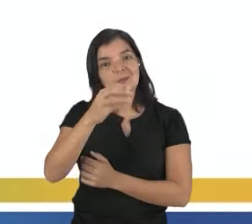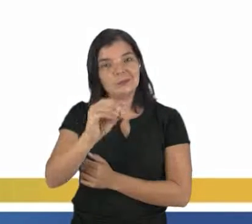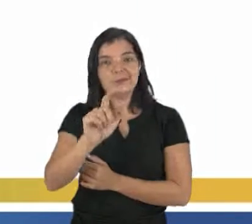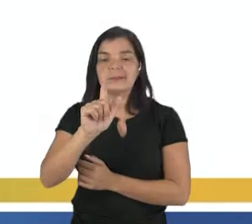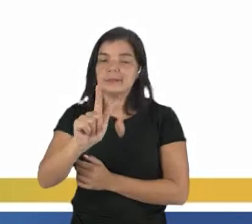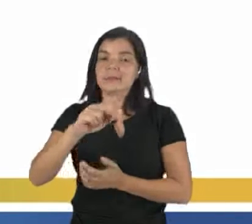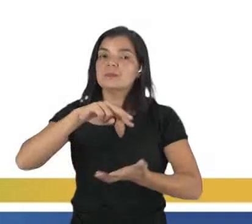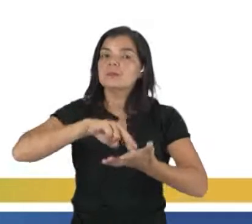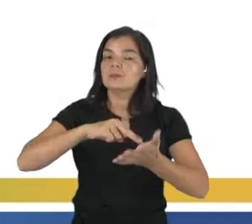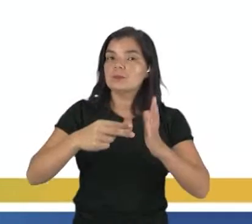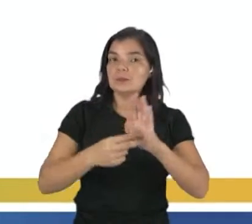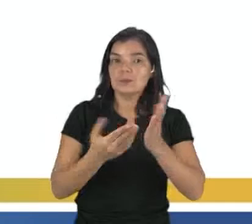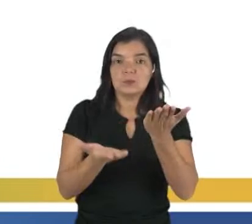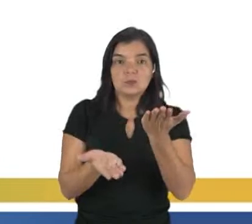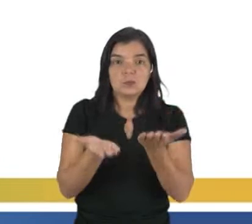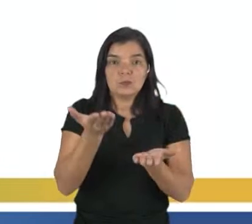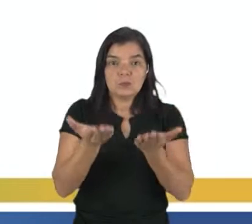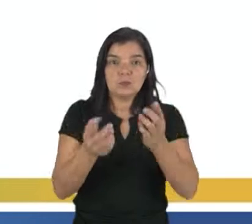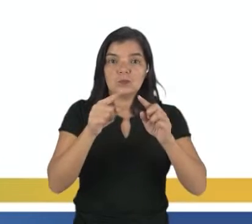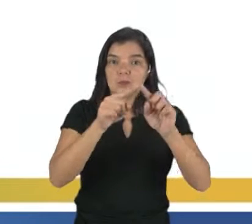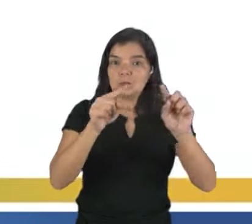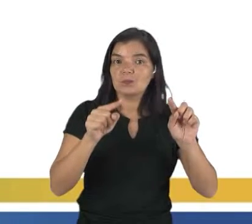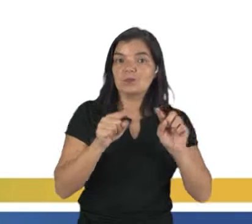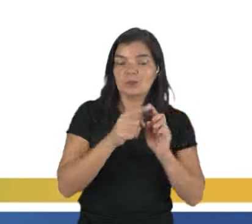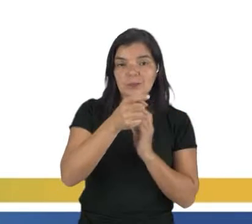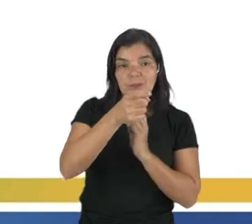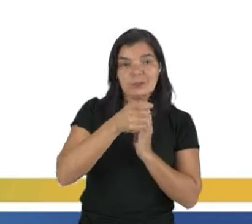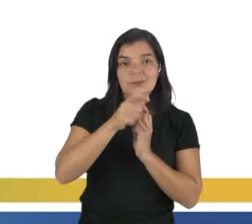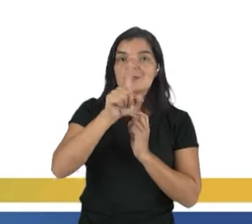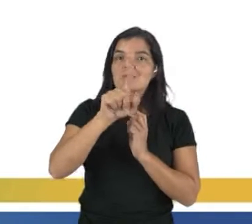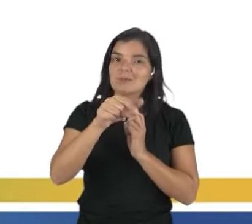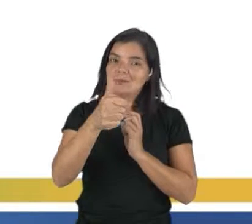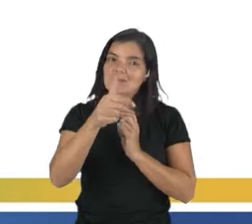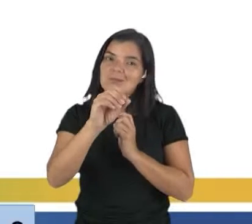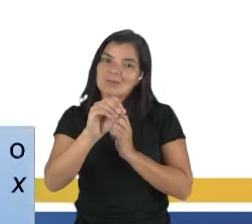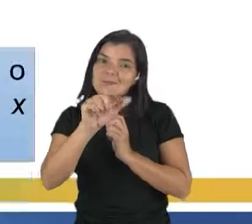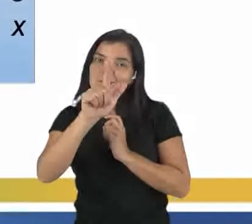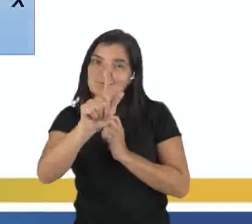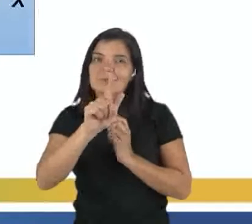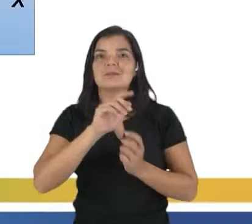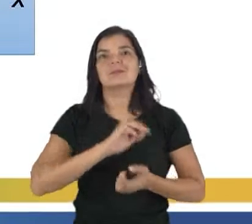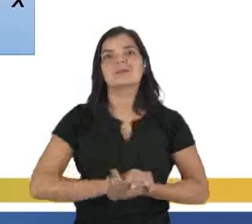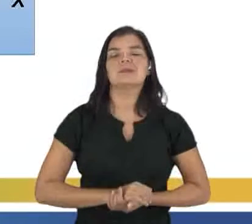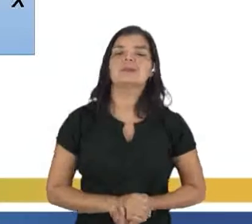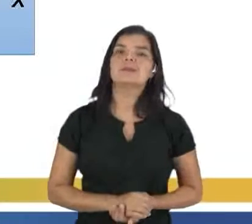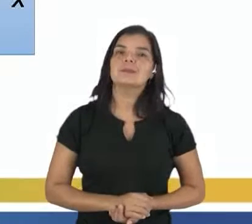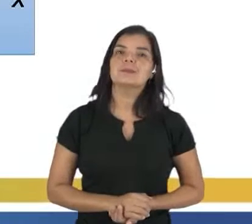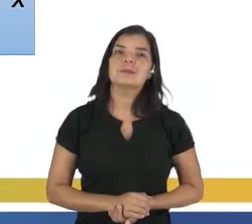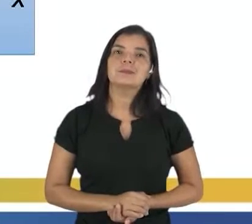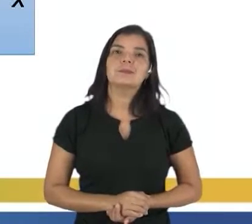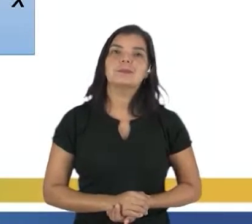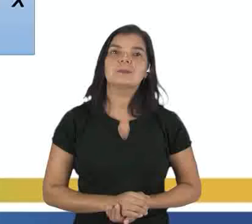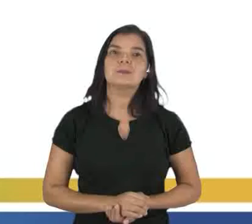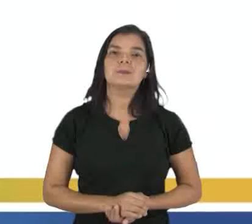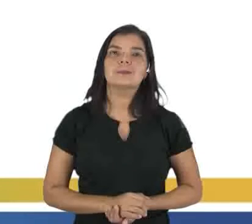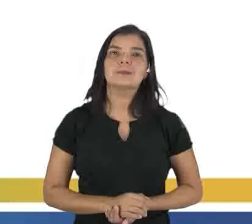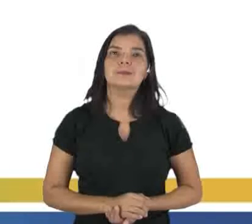gramas ou seja o peso da Caixa marcada com X é 10 g Ok